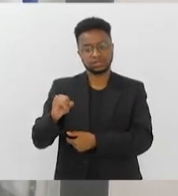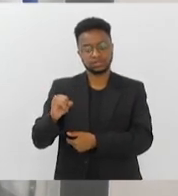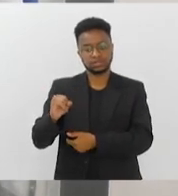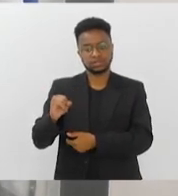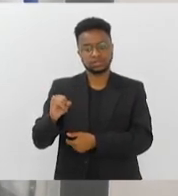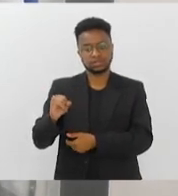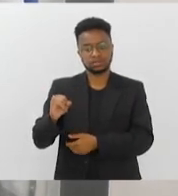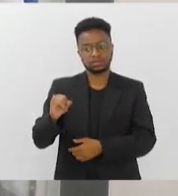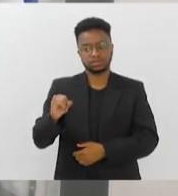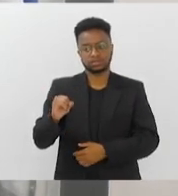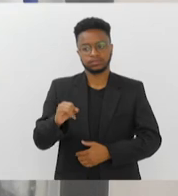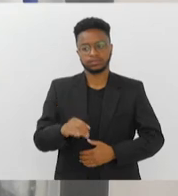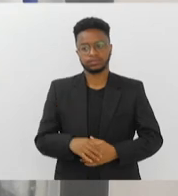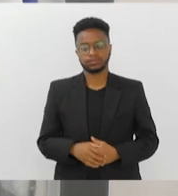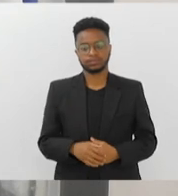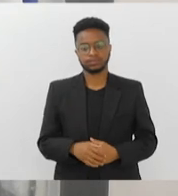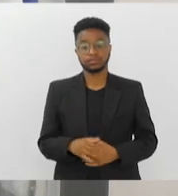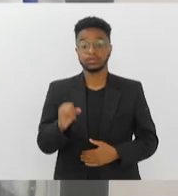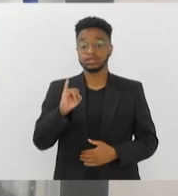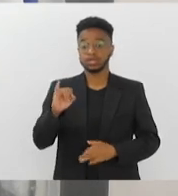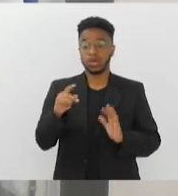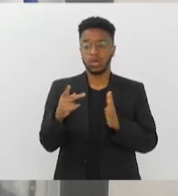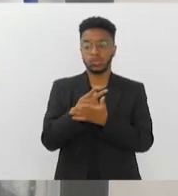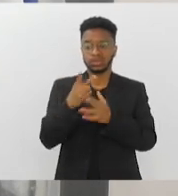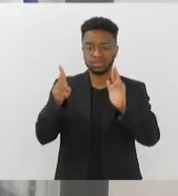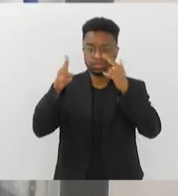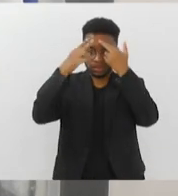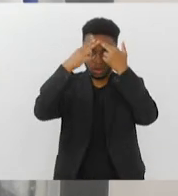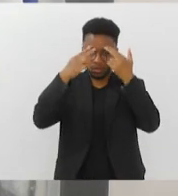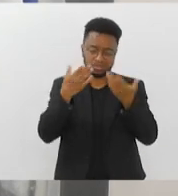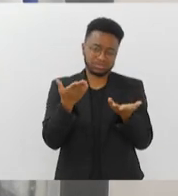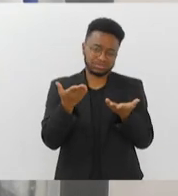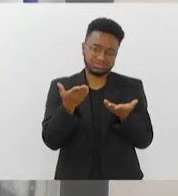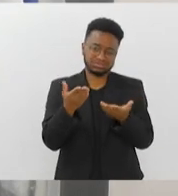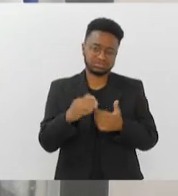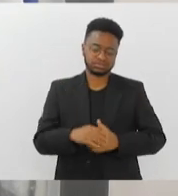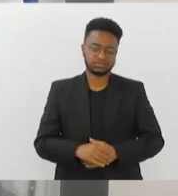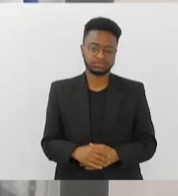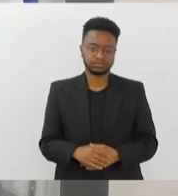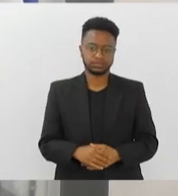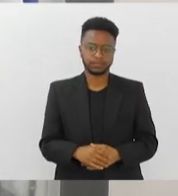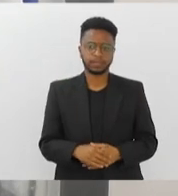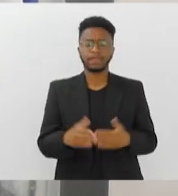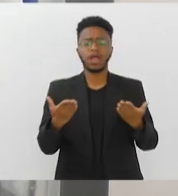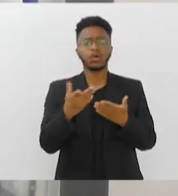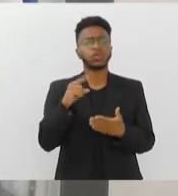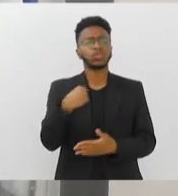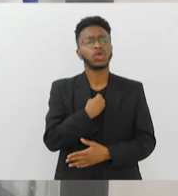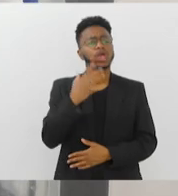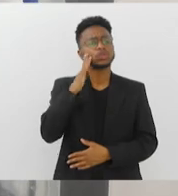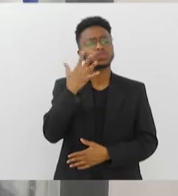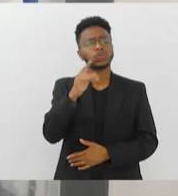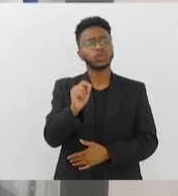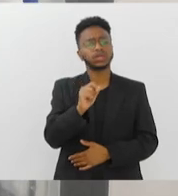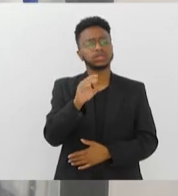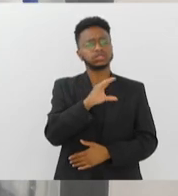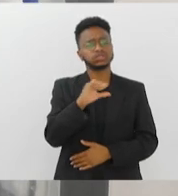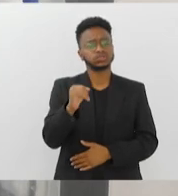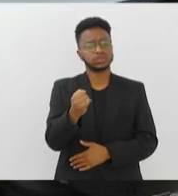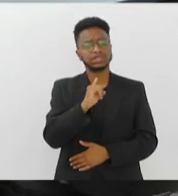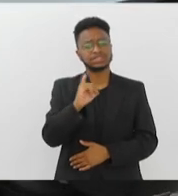quando houver trauma, entendeu, deputado Mink? Presidente, e agora? O que a gente resolveu na CCJ em relação às